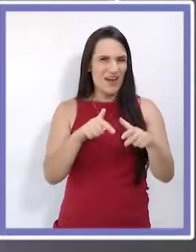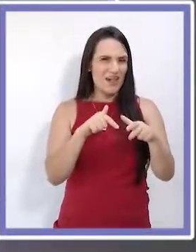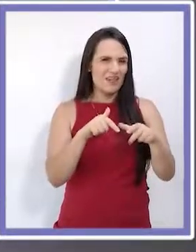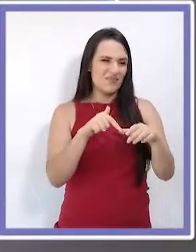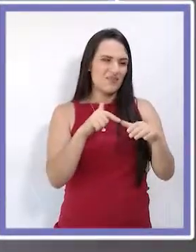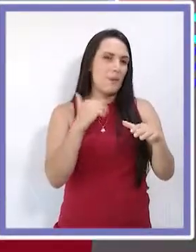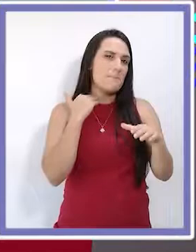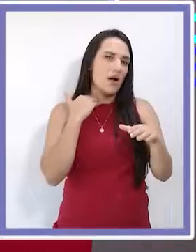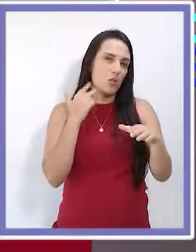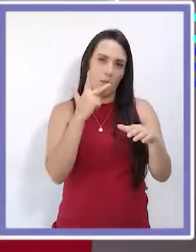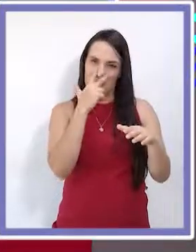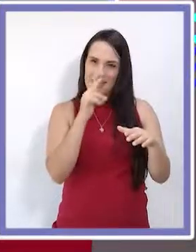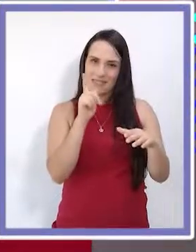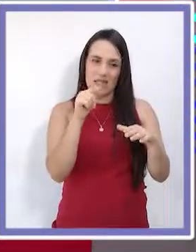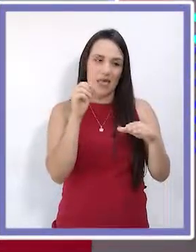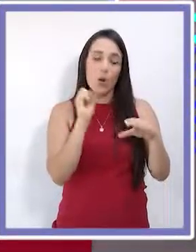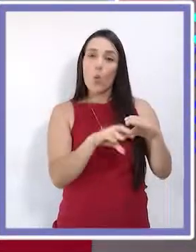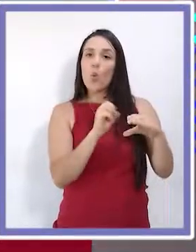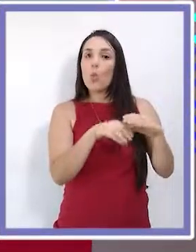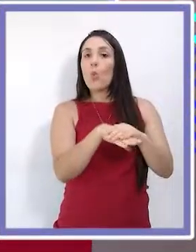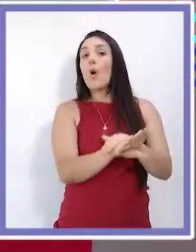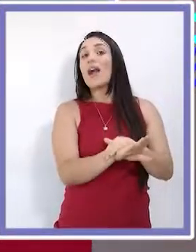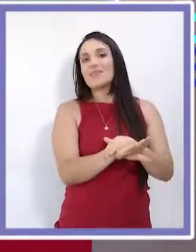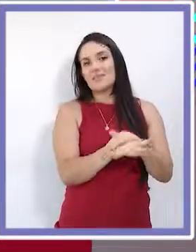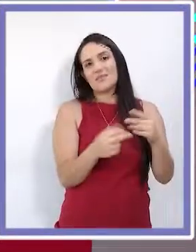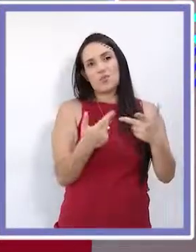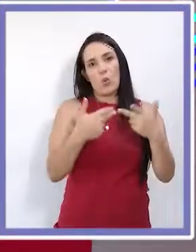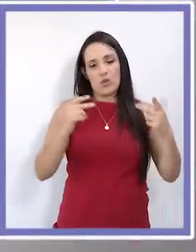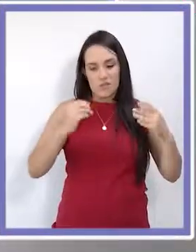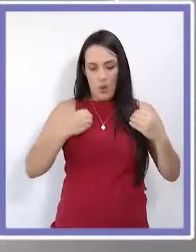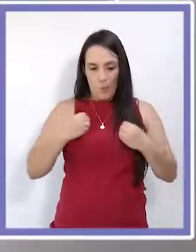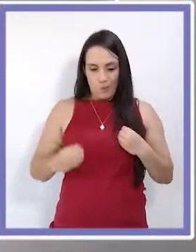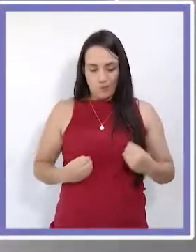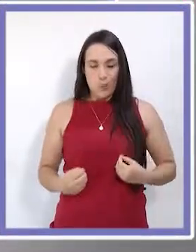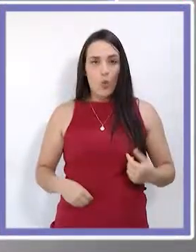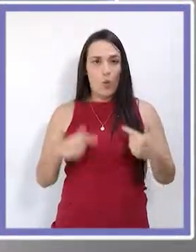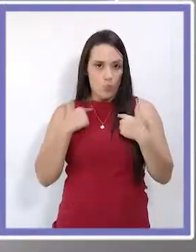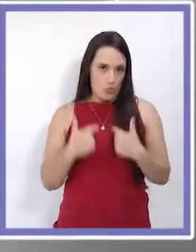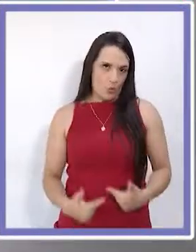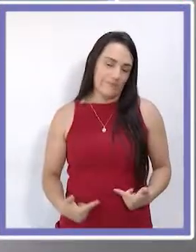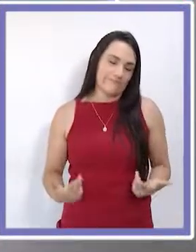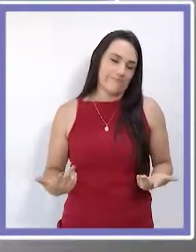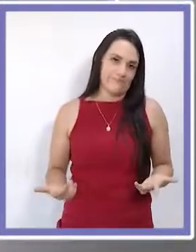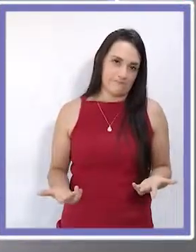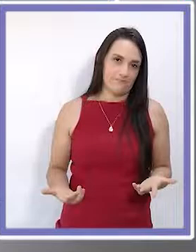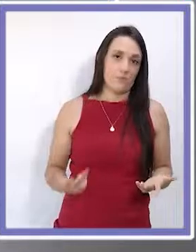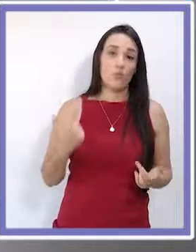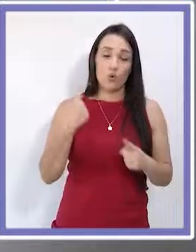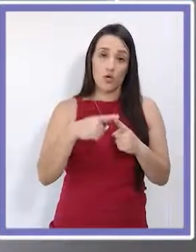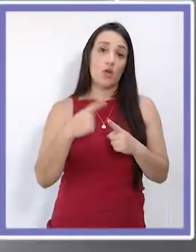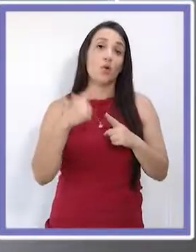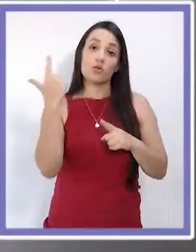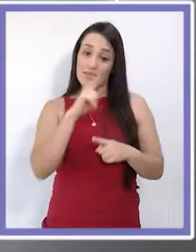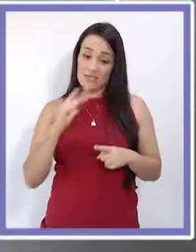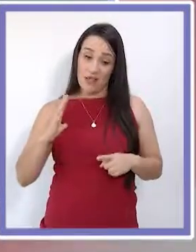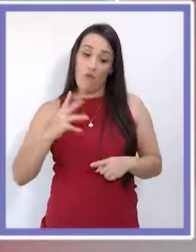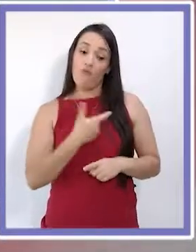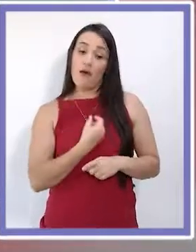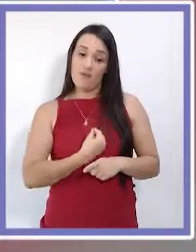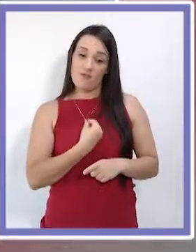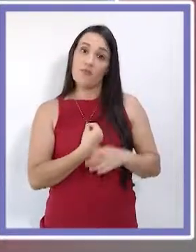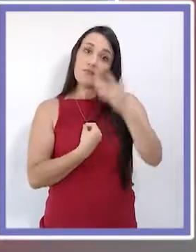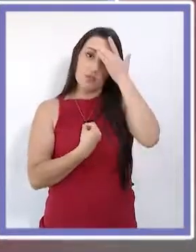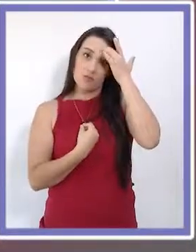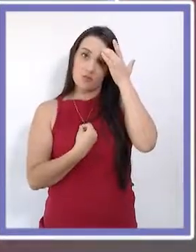Tecidos, que tem feito um trabalho incrível para Mato Grosso do Sul, salvando vidas e melhorando a vida